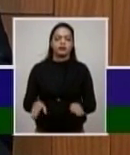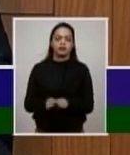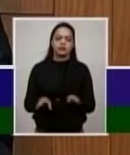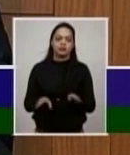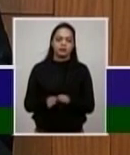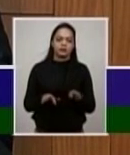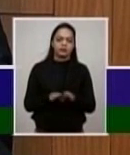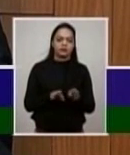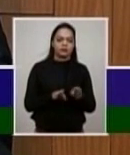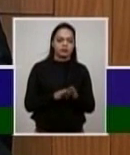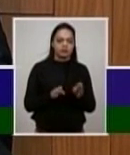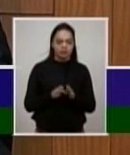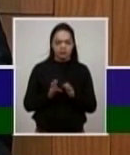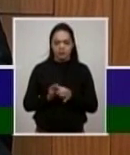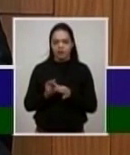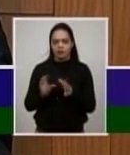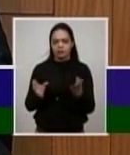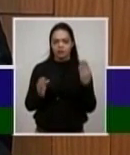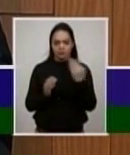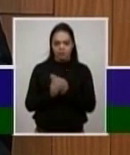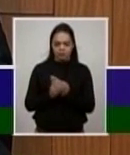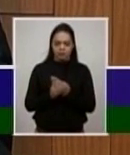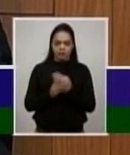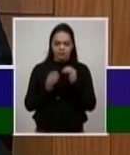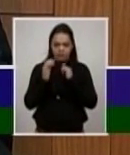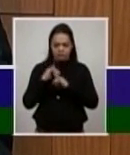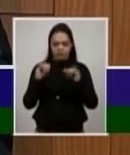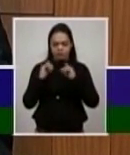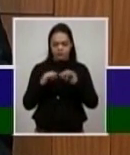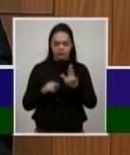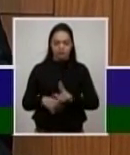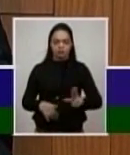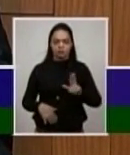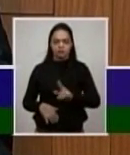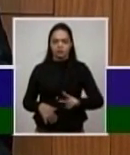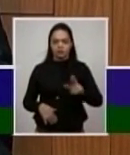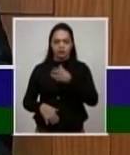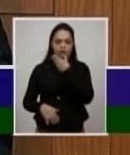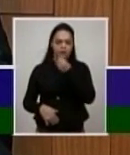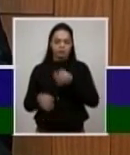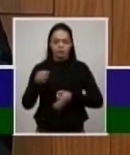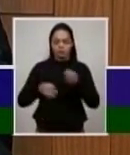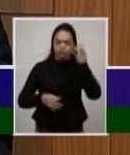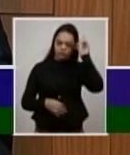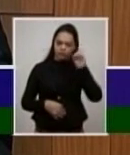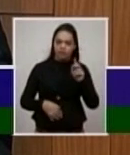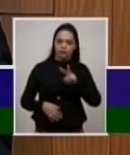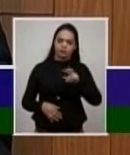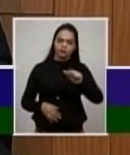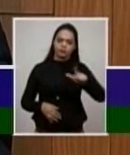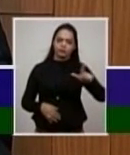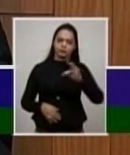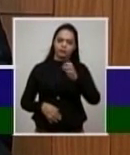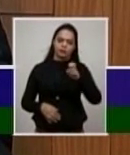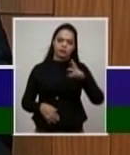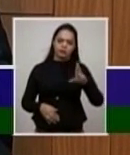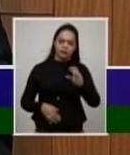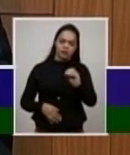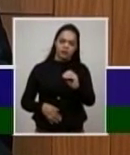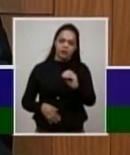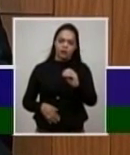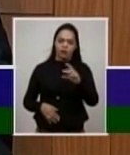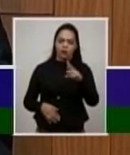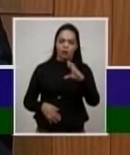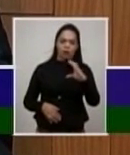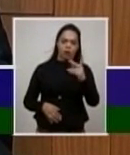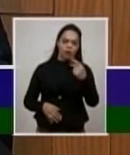autos ao Ministério Público para manifestação. Uberlândia, juiz de direito Walter Rocha Rúbio,